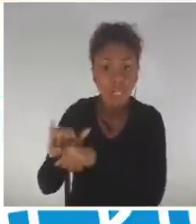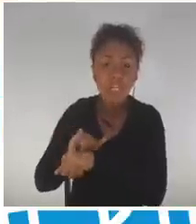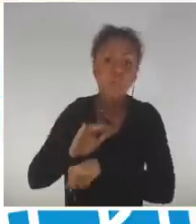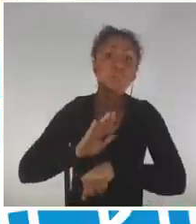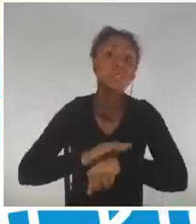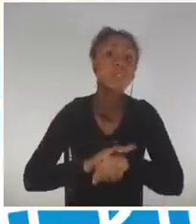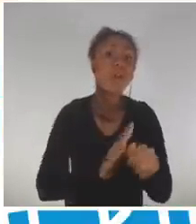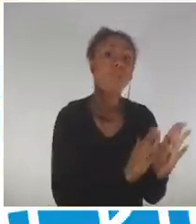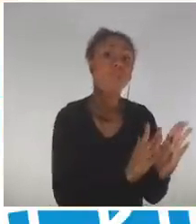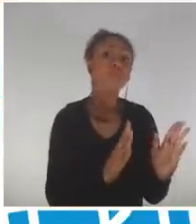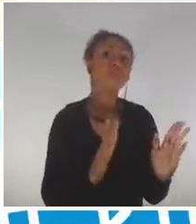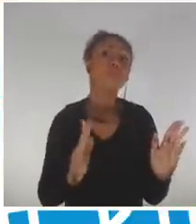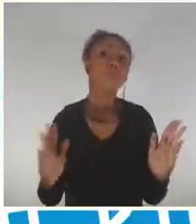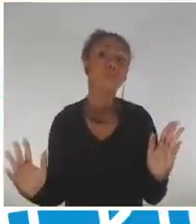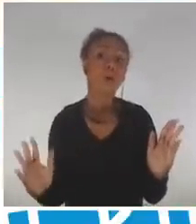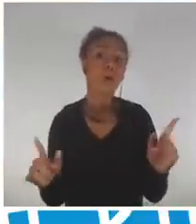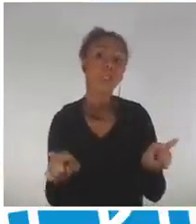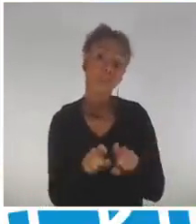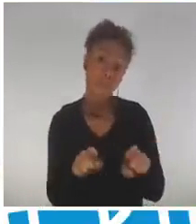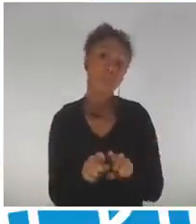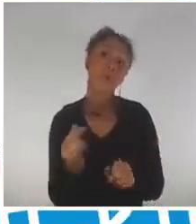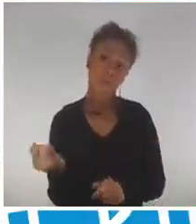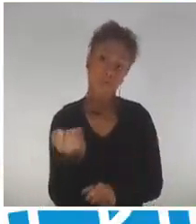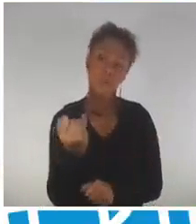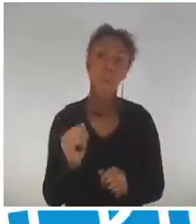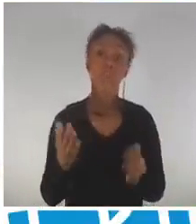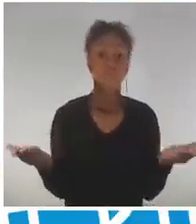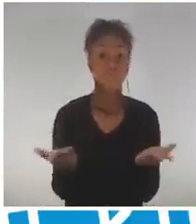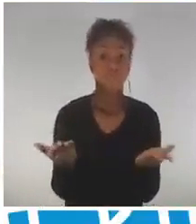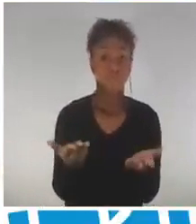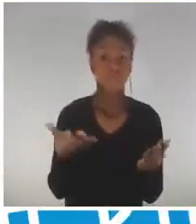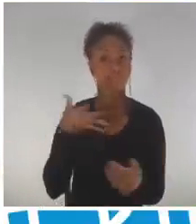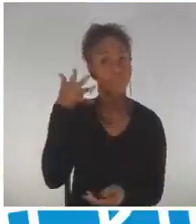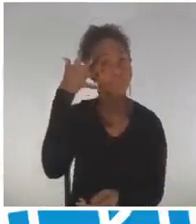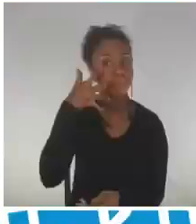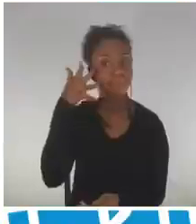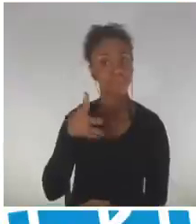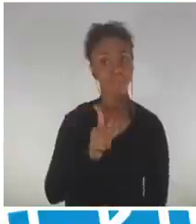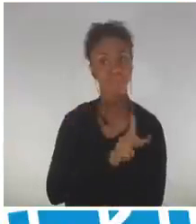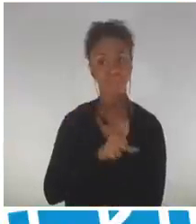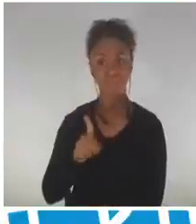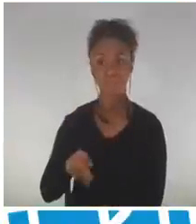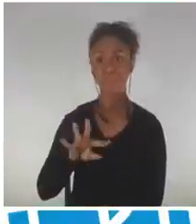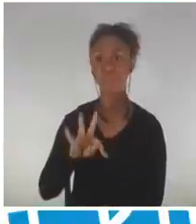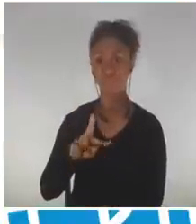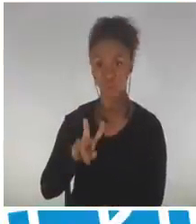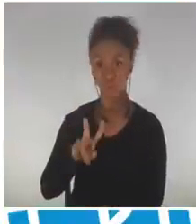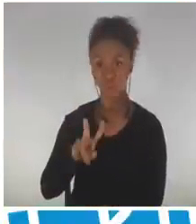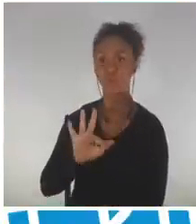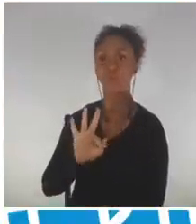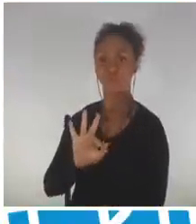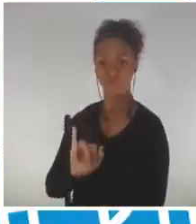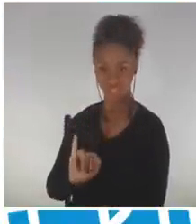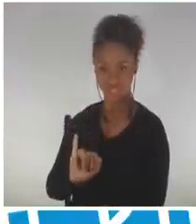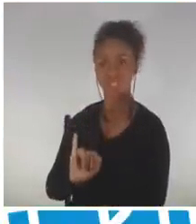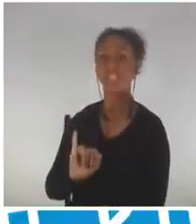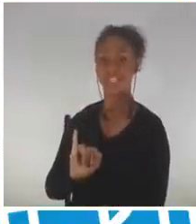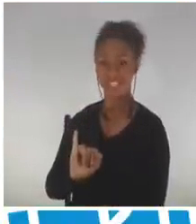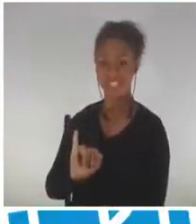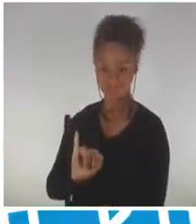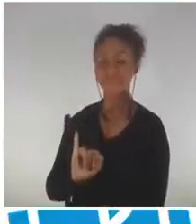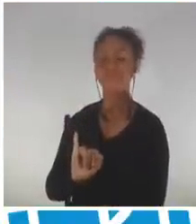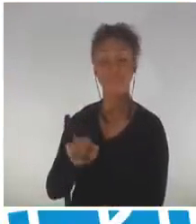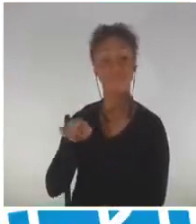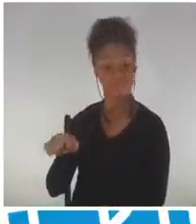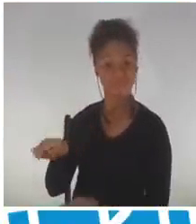leva, eu passo, então, para o professor Tufi, que também é da BAV, né? Professor